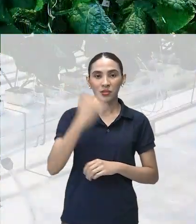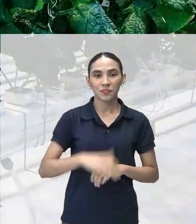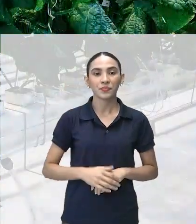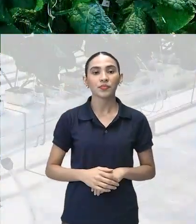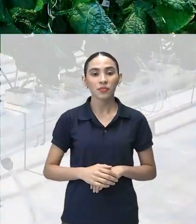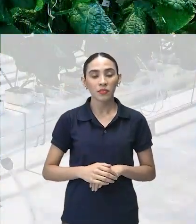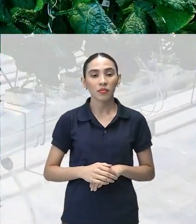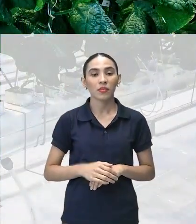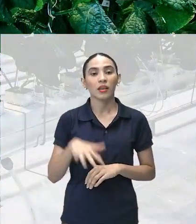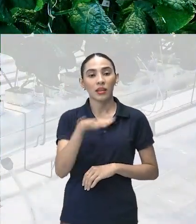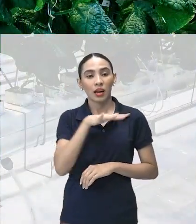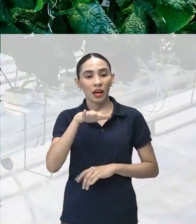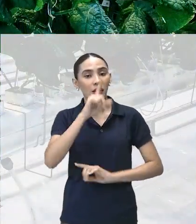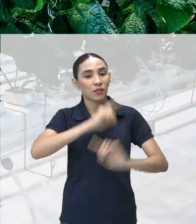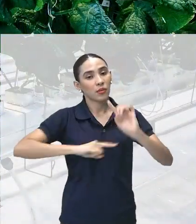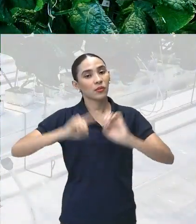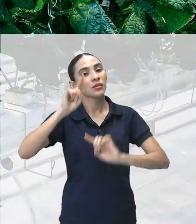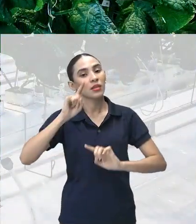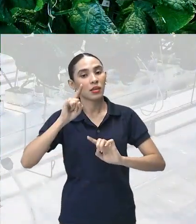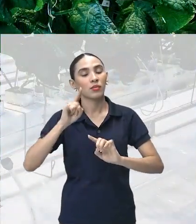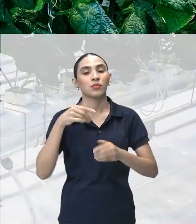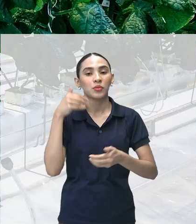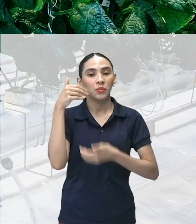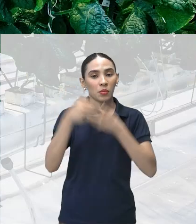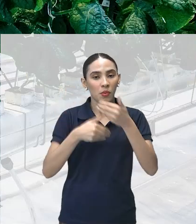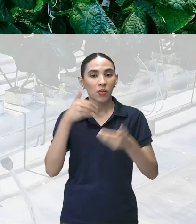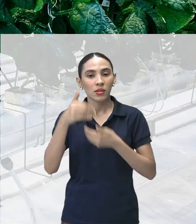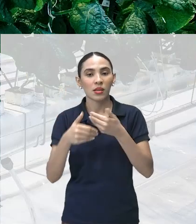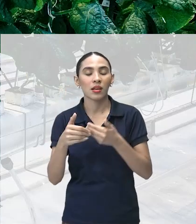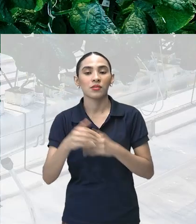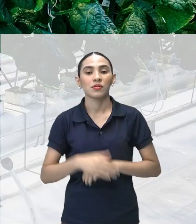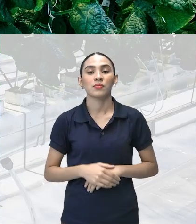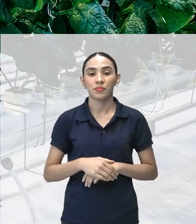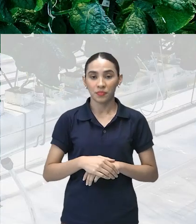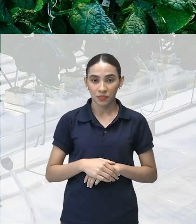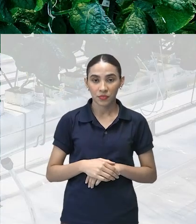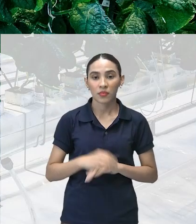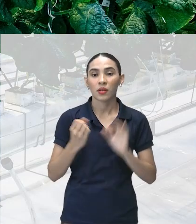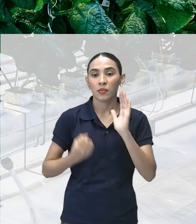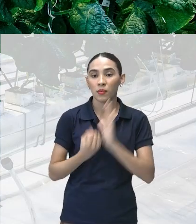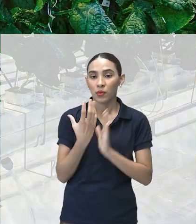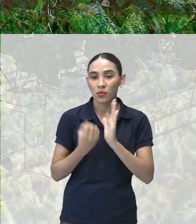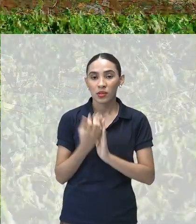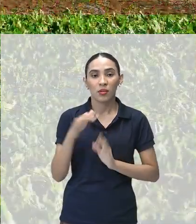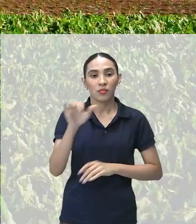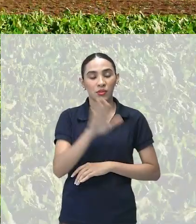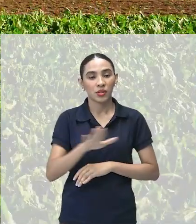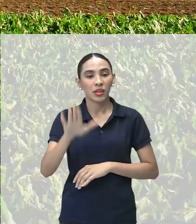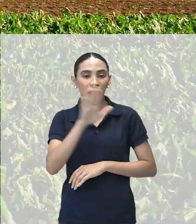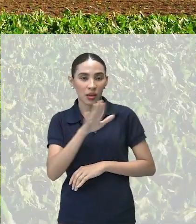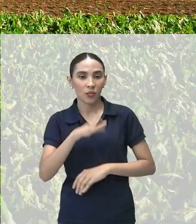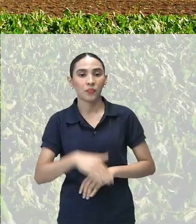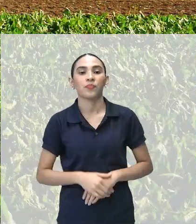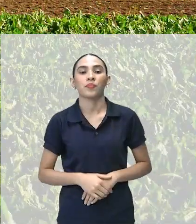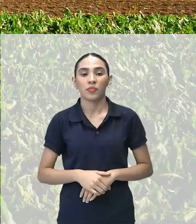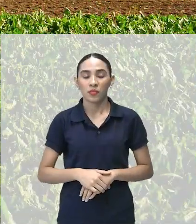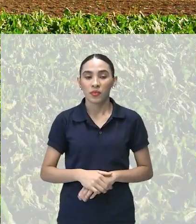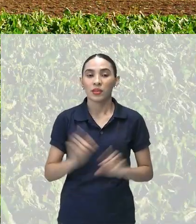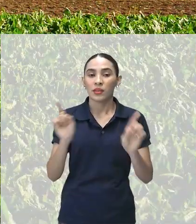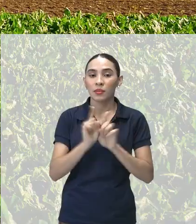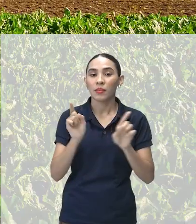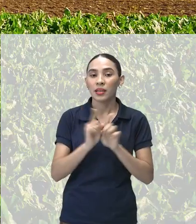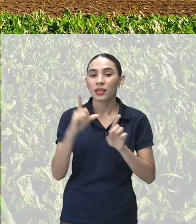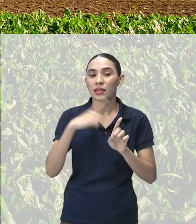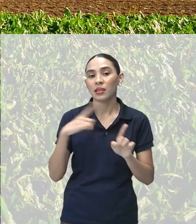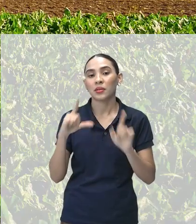fundamental, tanto na parte da evolução aí dos processos, de produção ali de um modo geral,